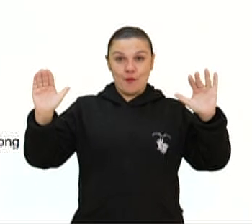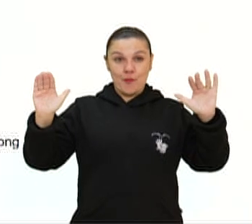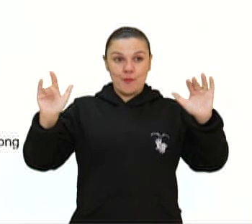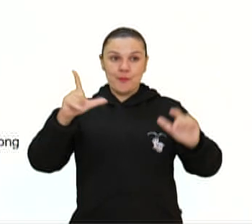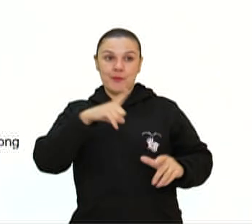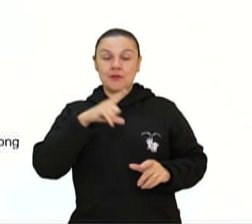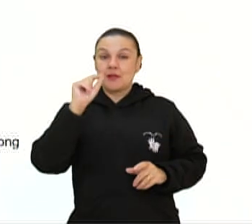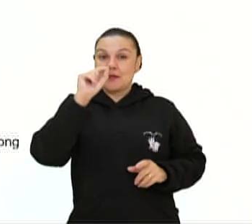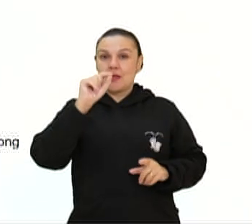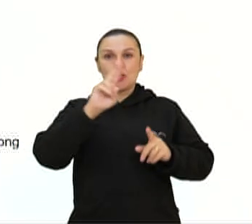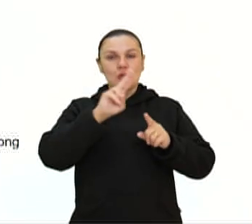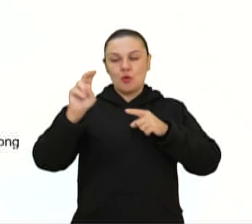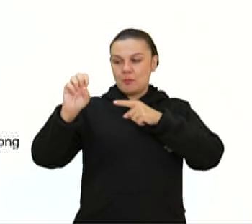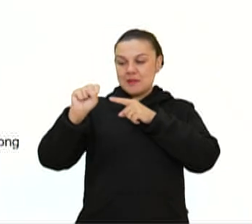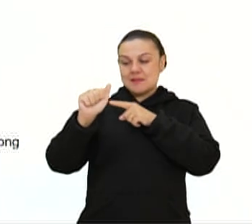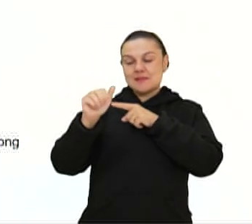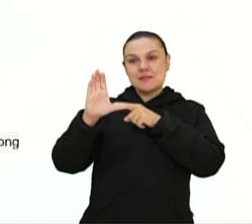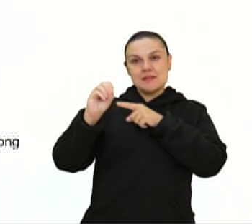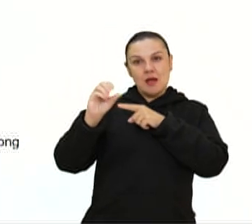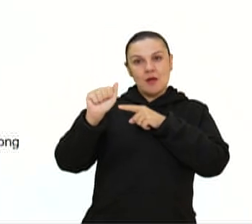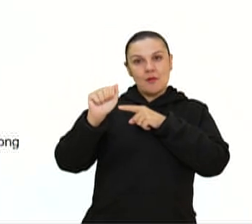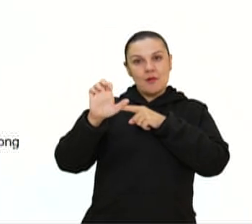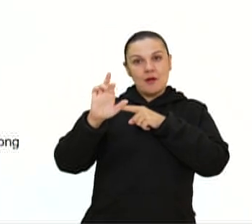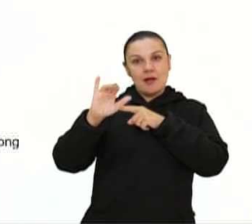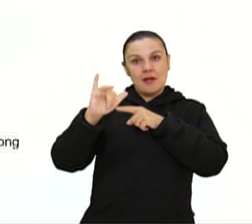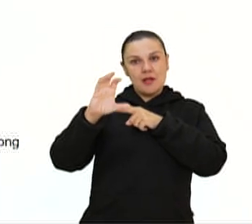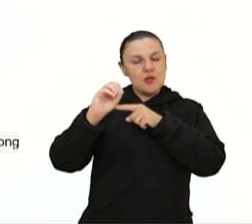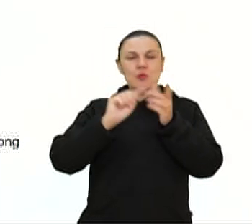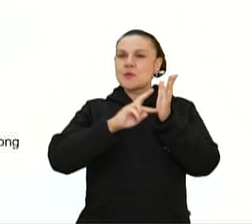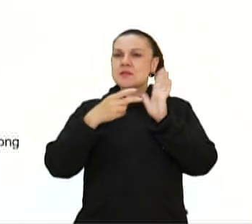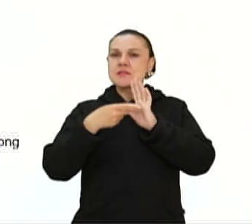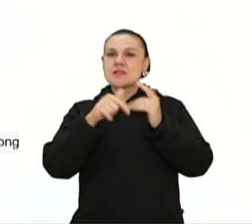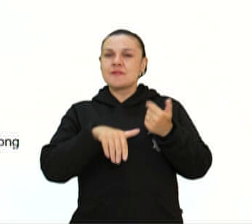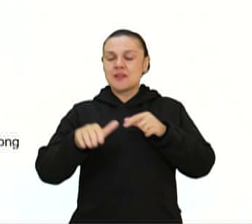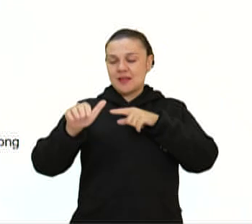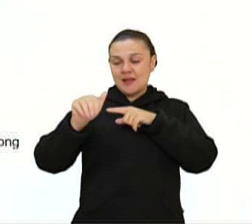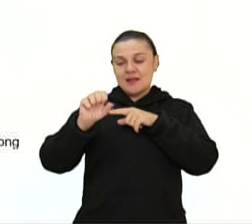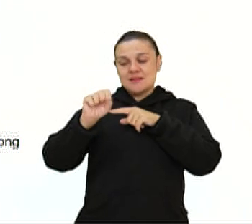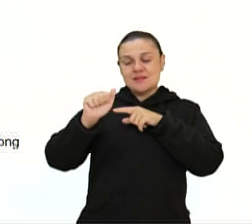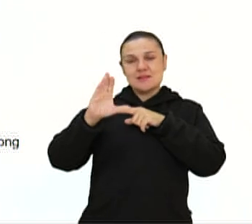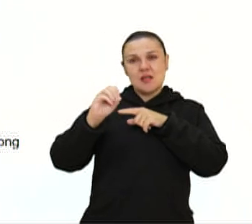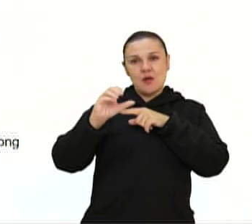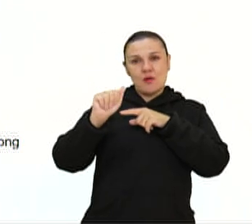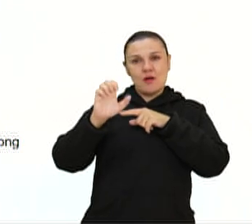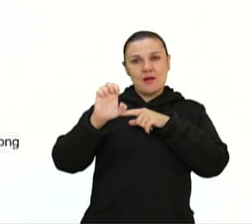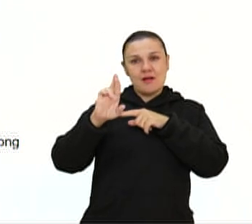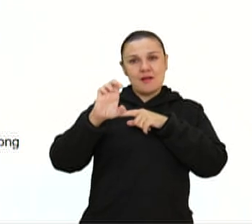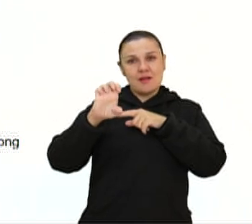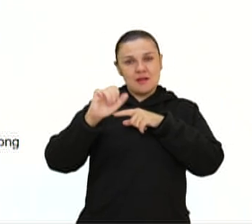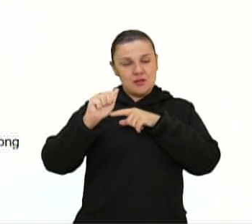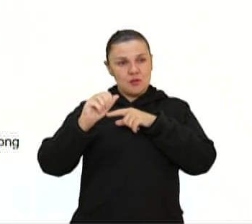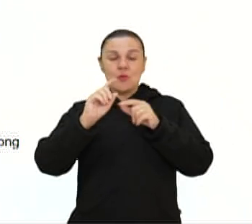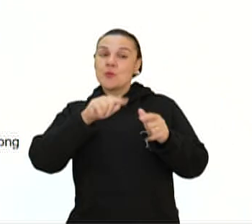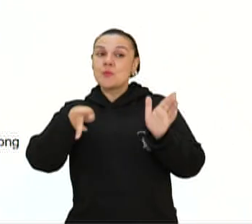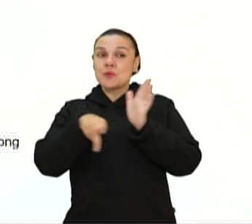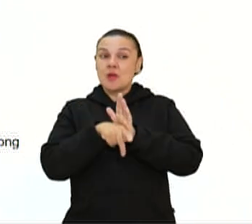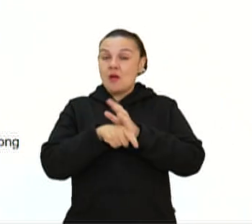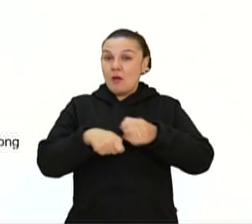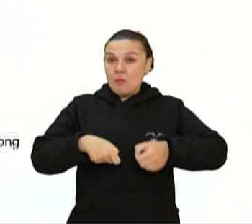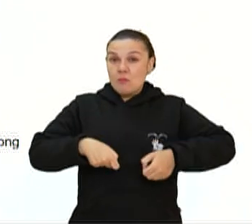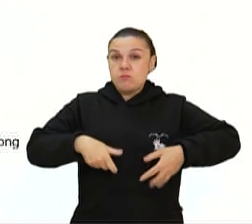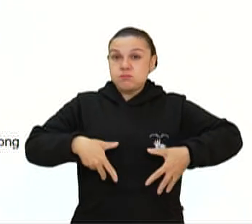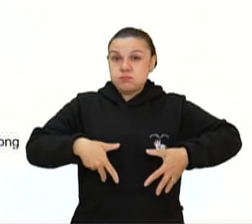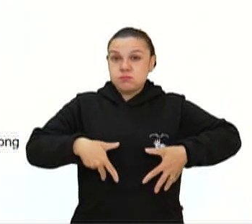a presença de sacos aéreos, que é uma extensão do sistema respiratório desses organismos aí, permitindo com que ela fique com